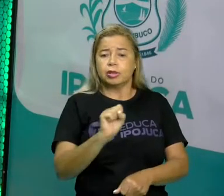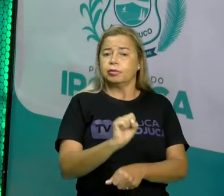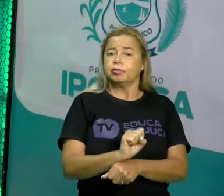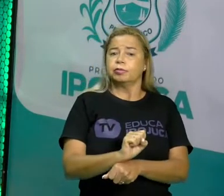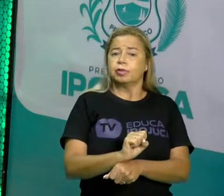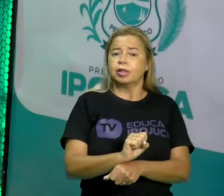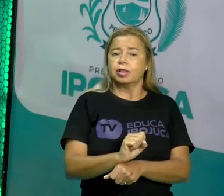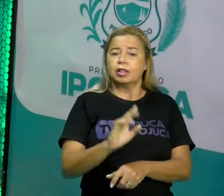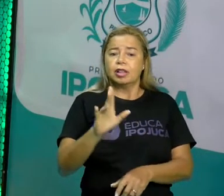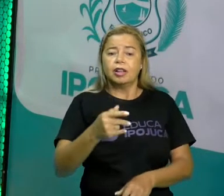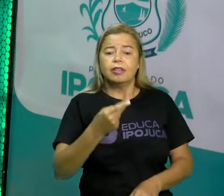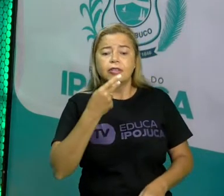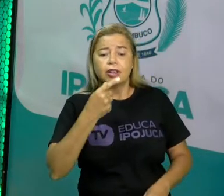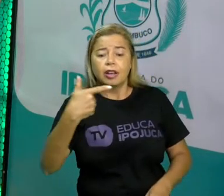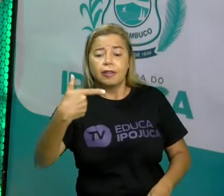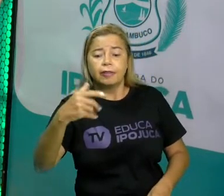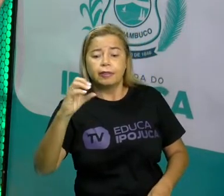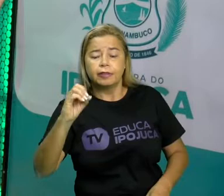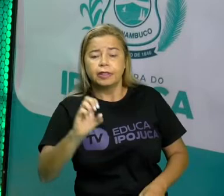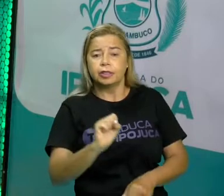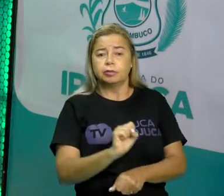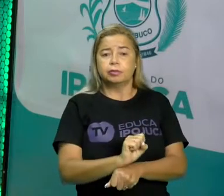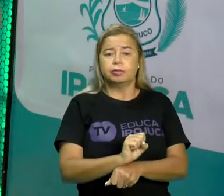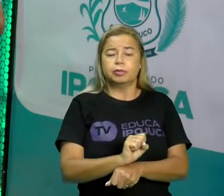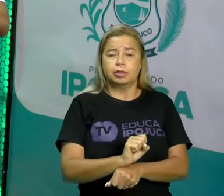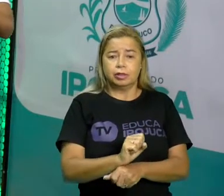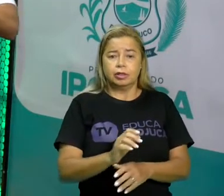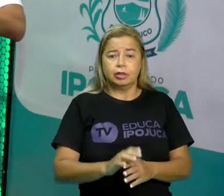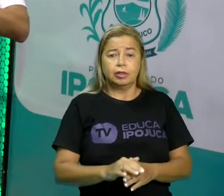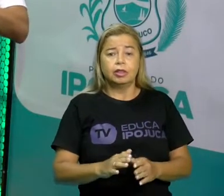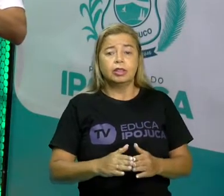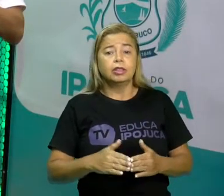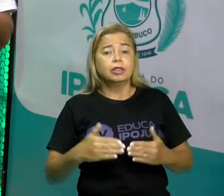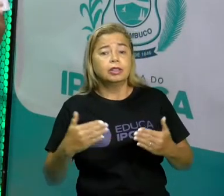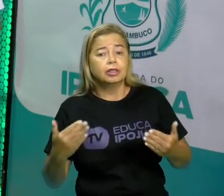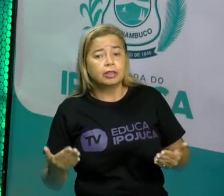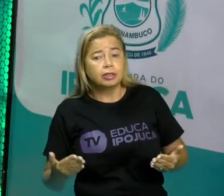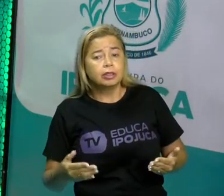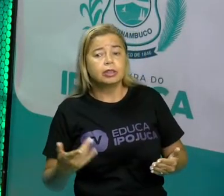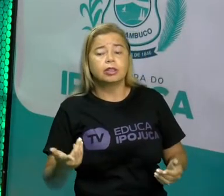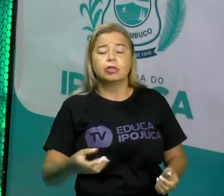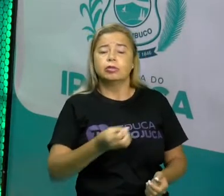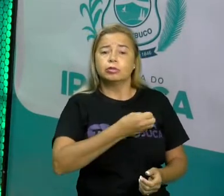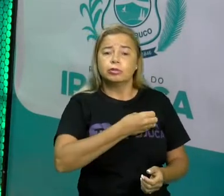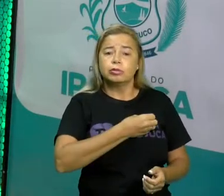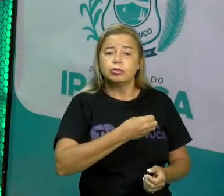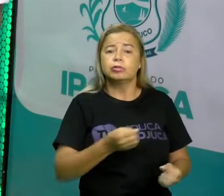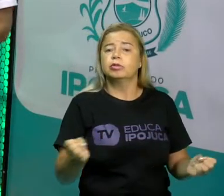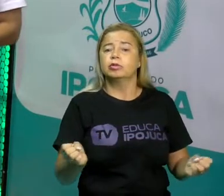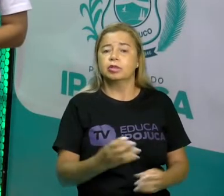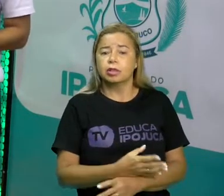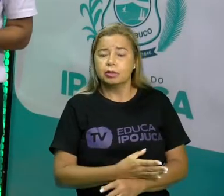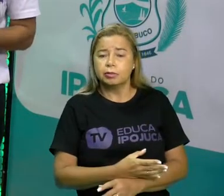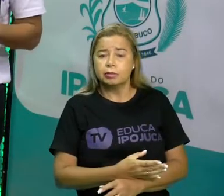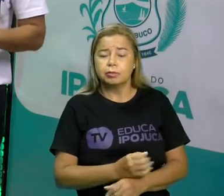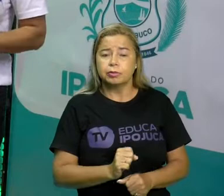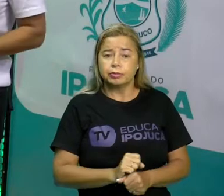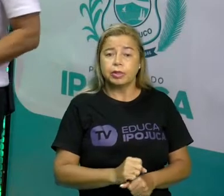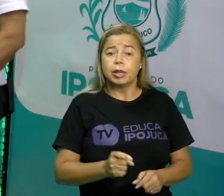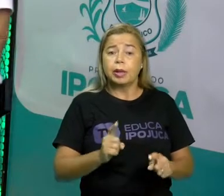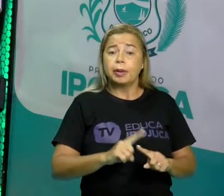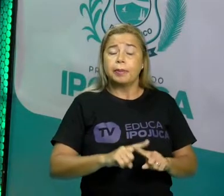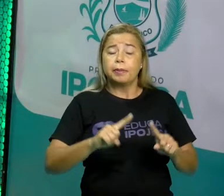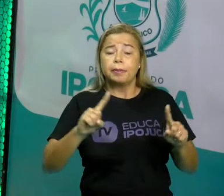Fez 20, parou. Então a gente tem uma finita porque o número terminou. Mas se você faz uma sequência